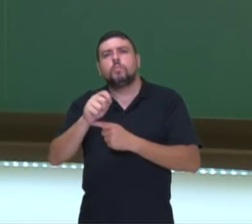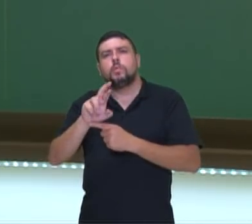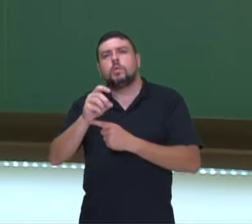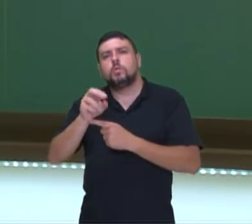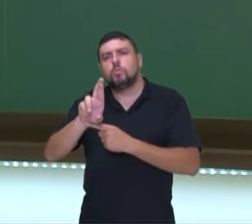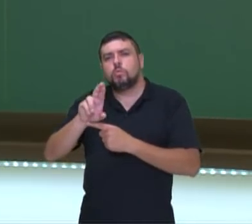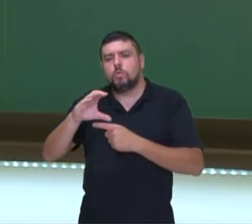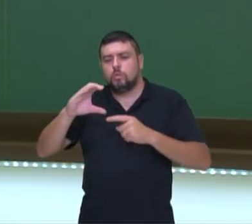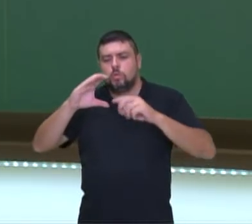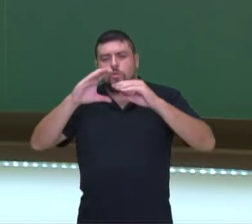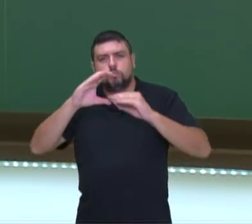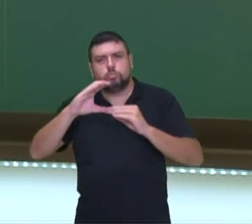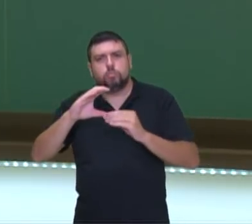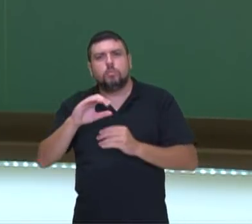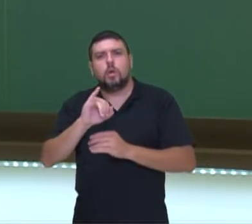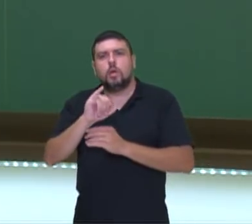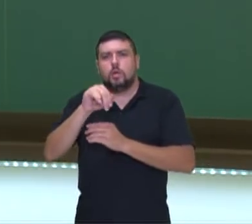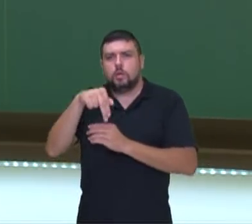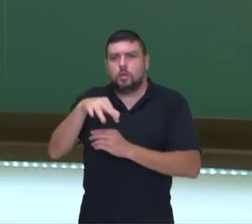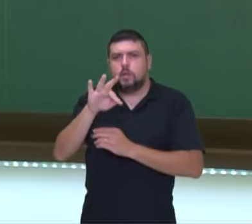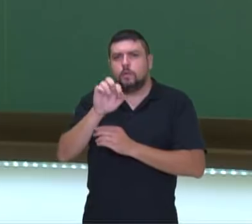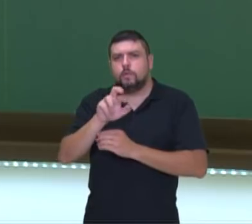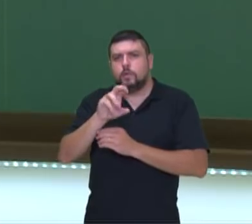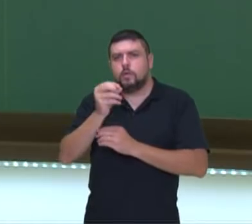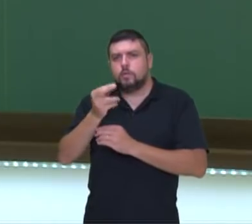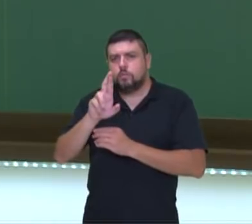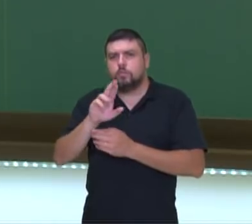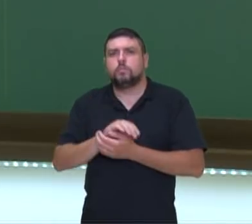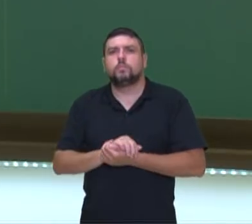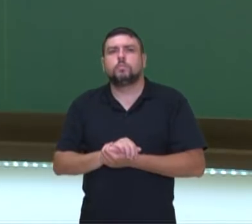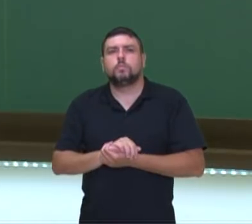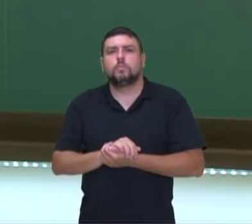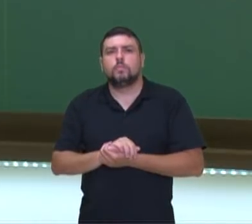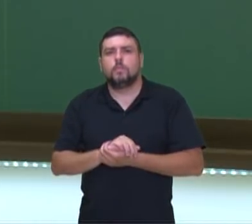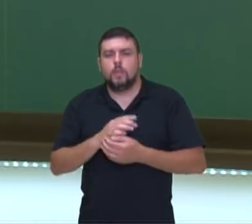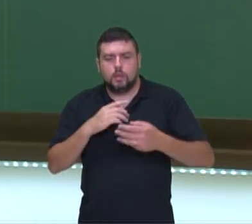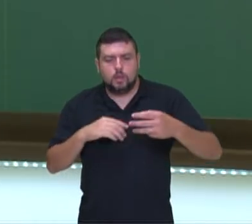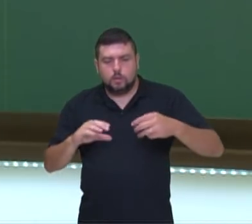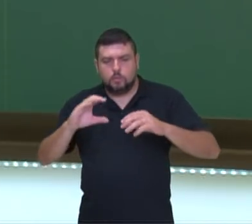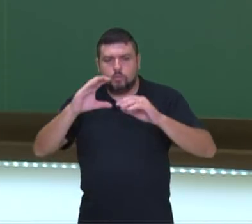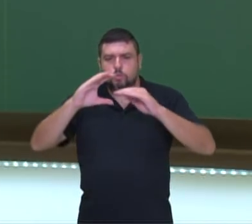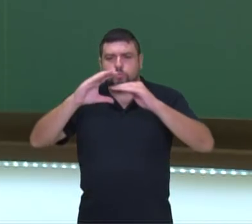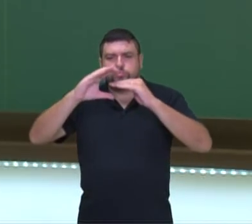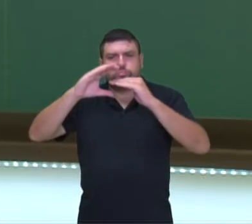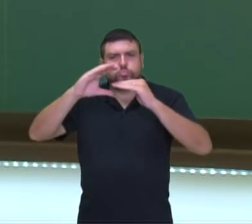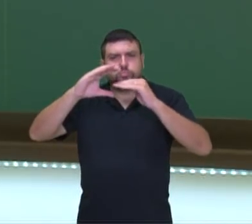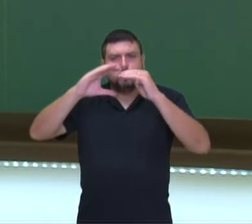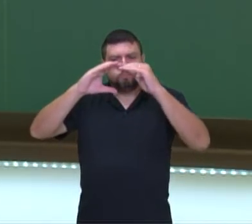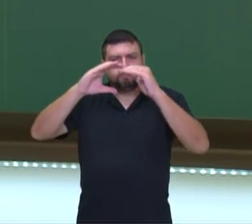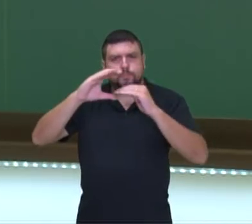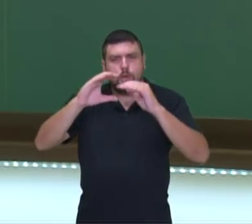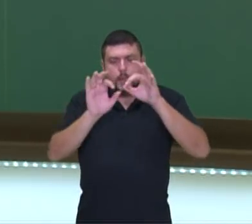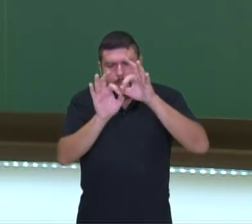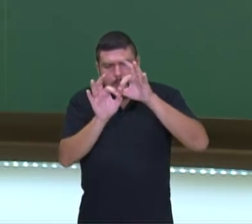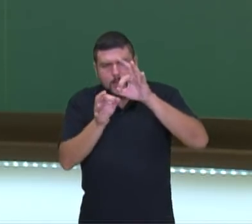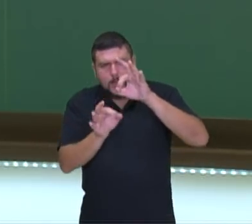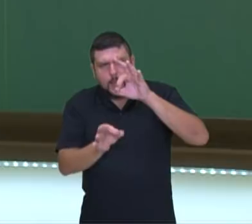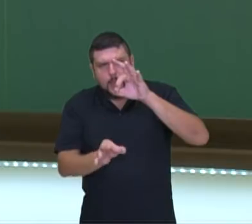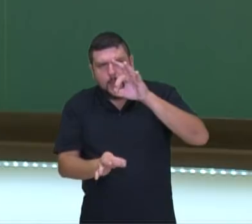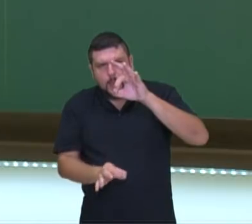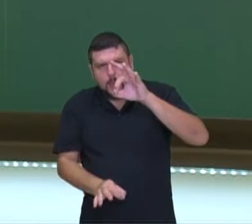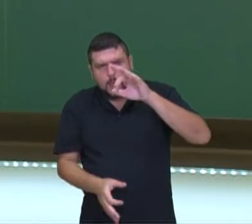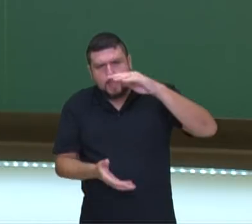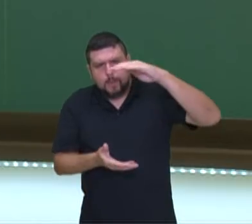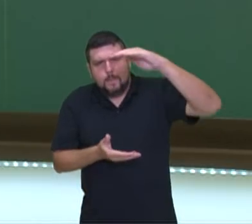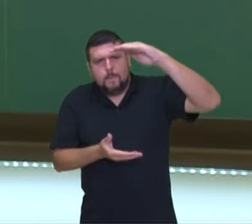essa subdivisão? Por ser muito extensa, o seu tamanho é muito grande, ao longo do